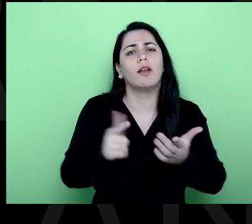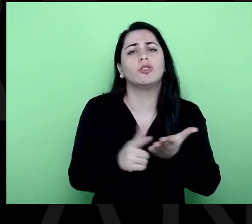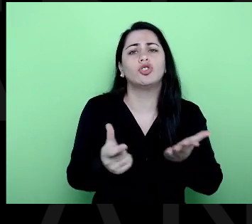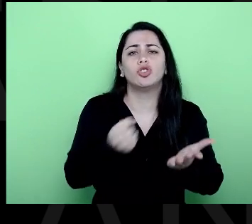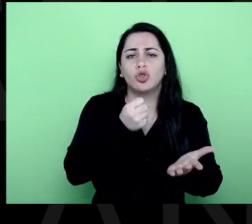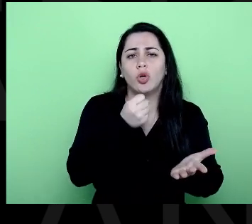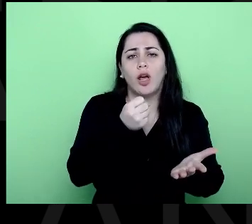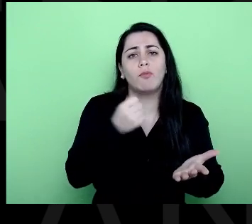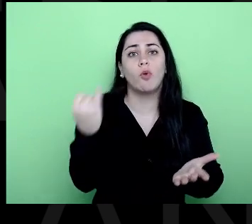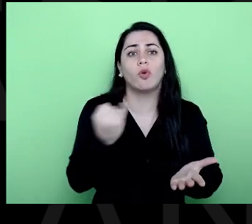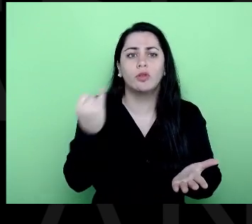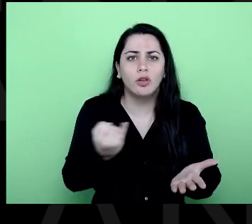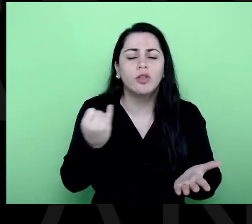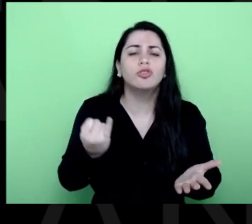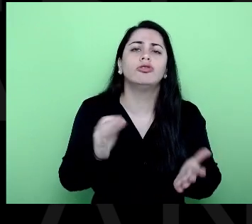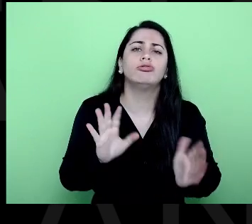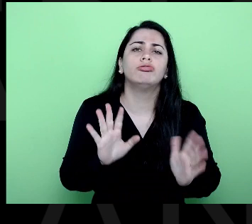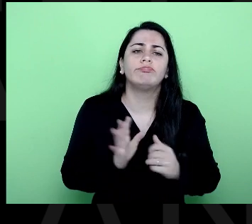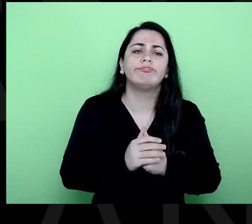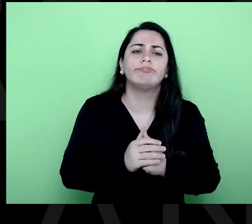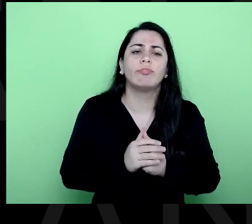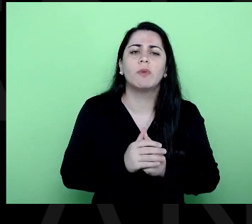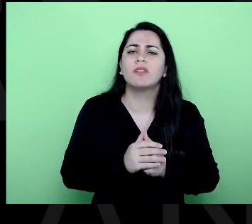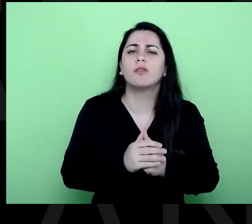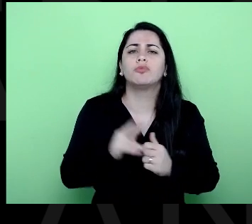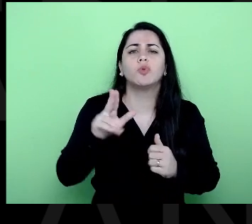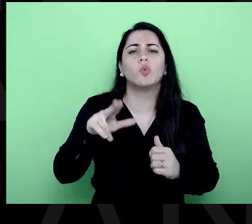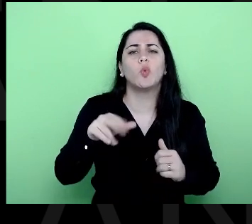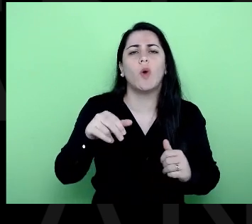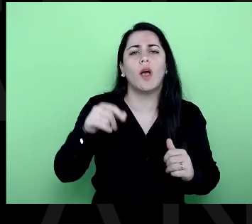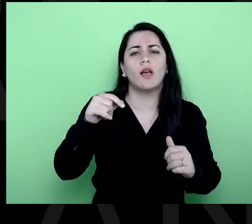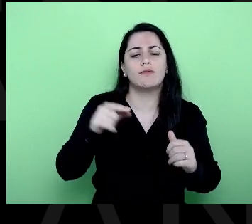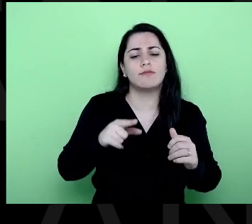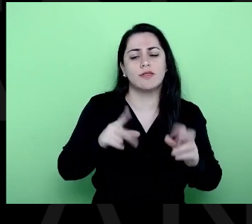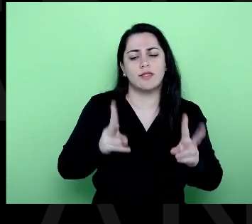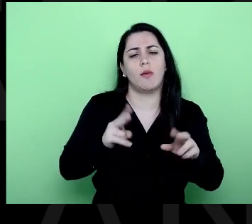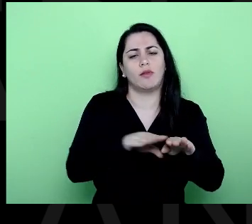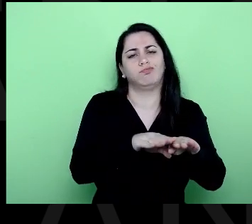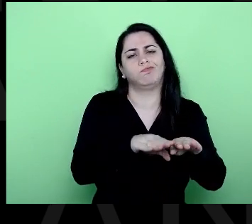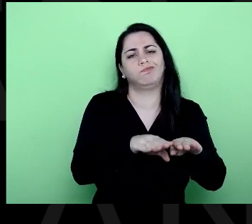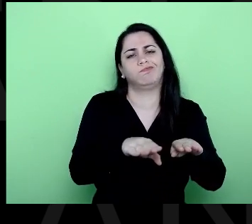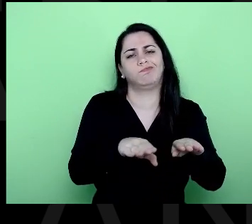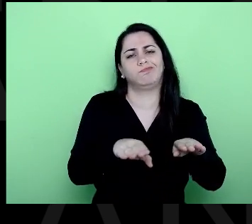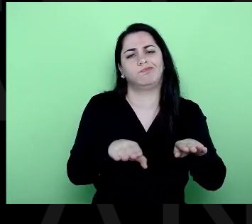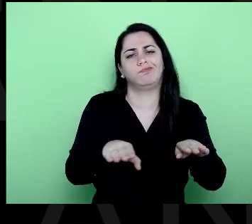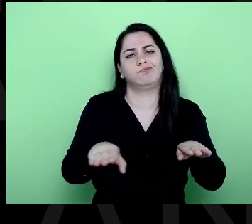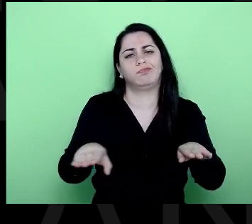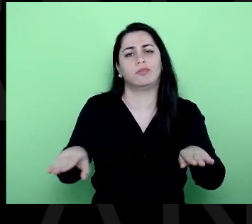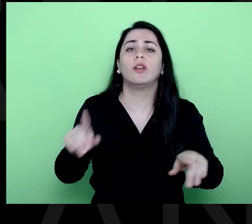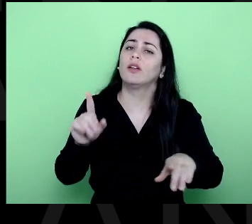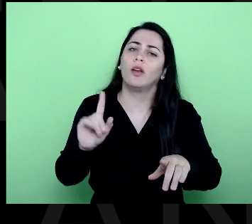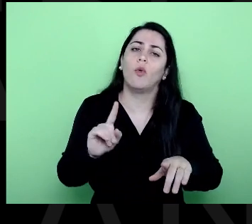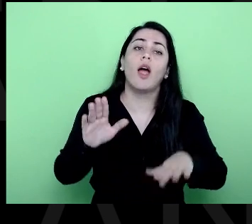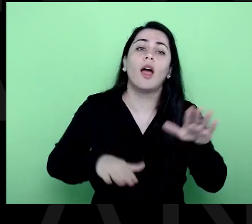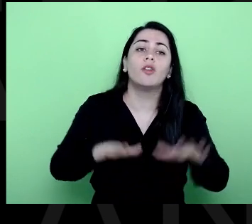fui muito. Nunca levei uma carreira muito linear, porque uma hora eu estava ali na Ilustrada, na outra eu